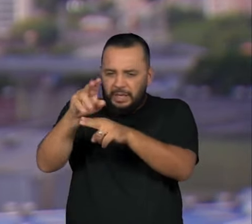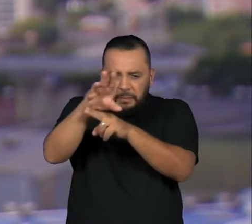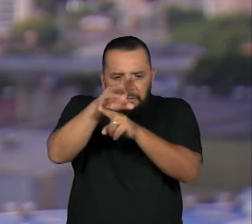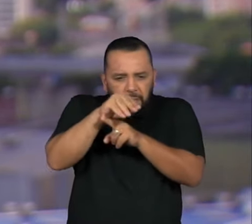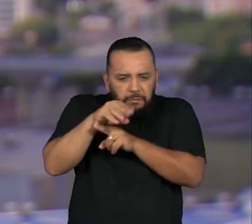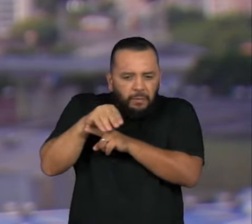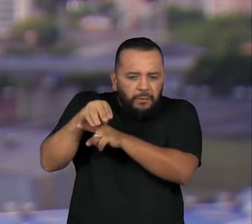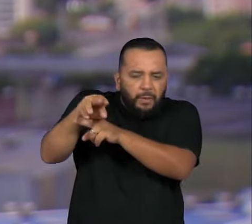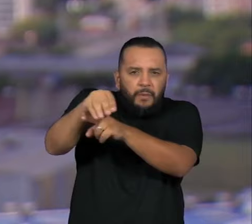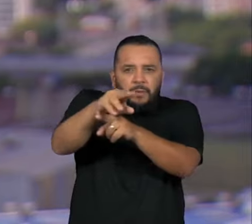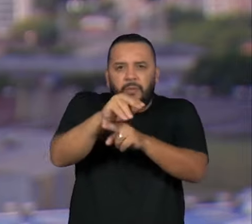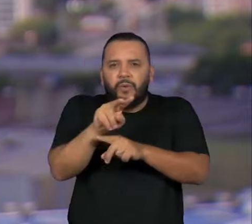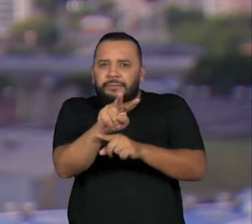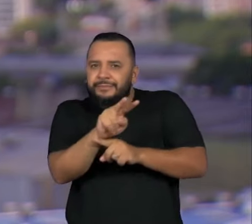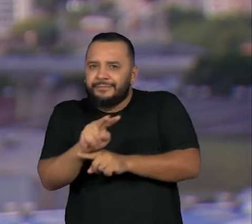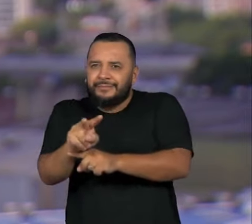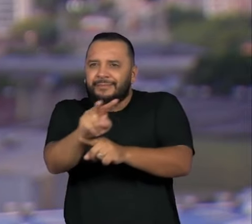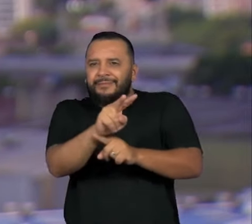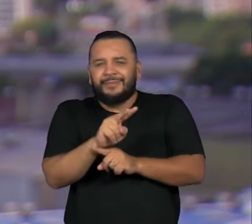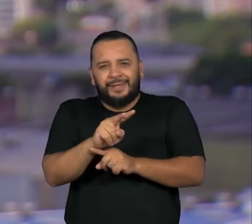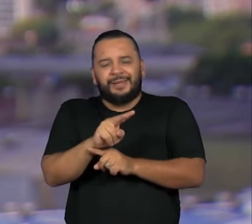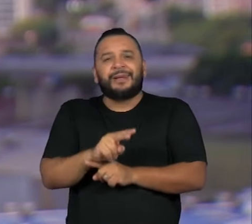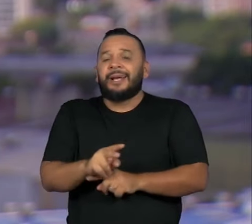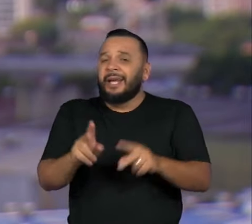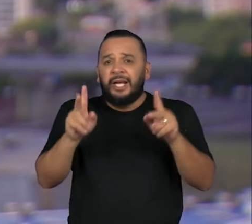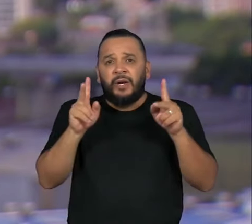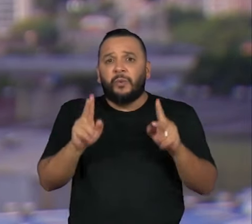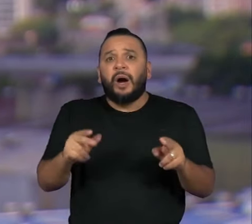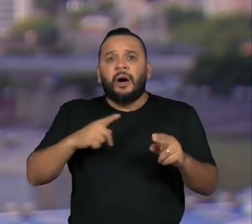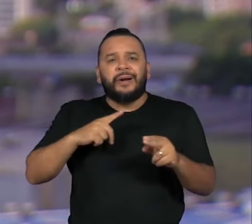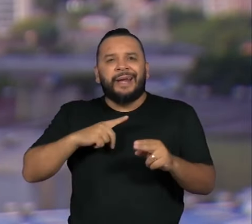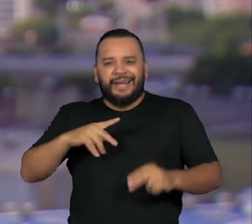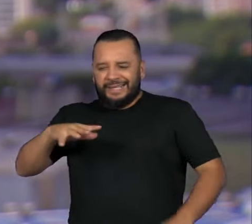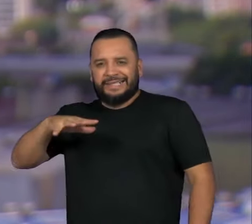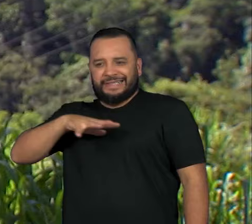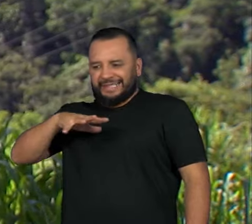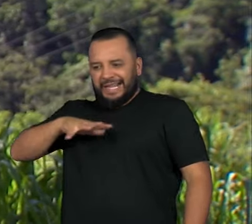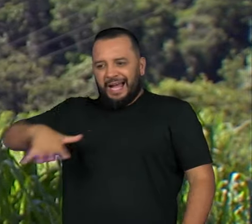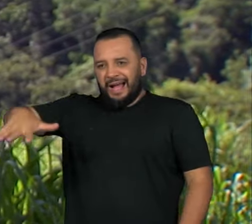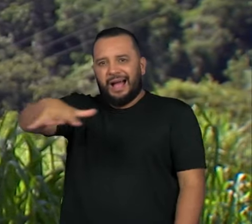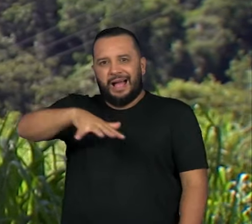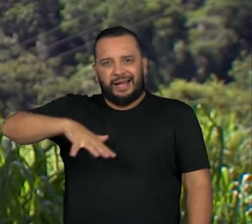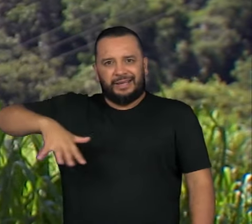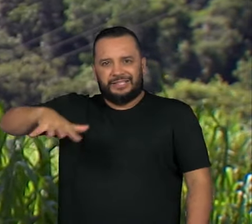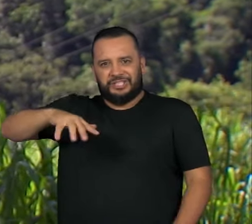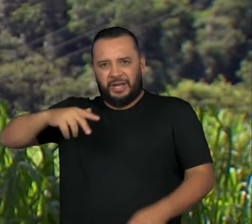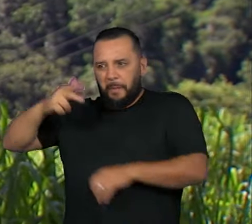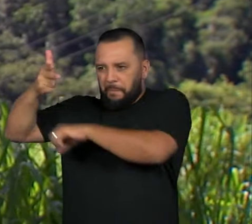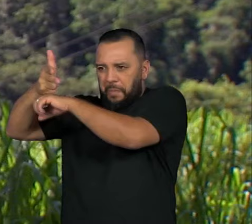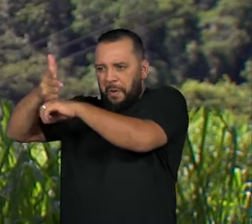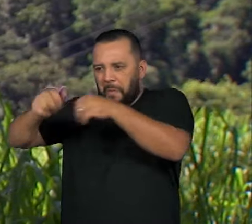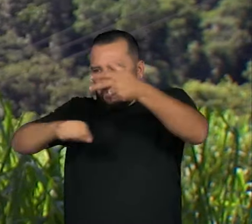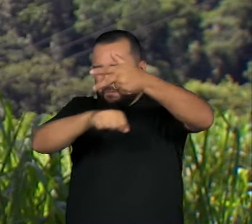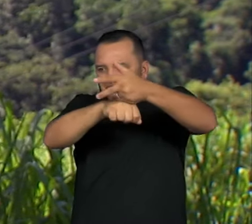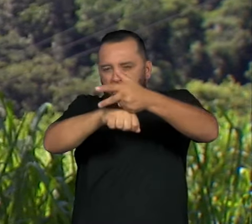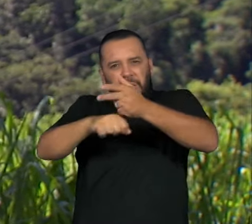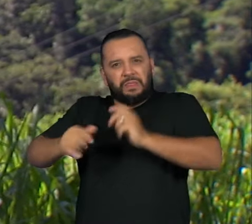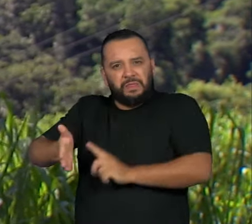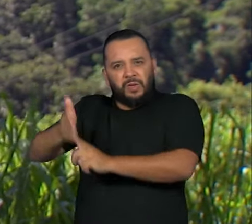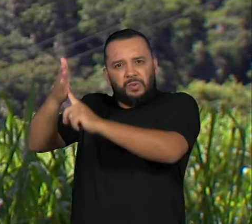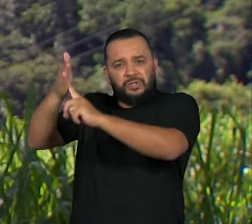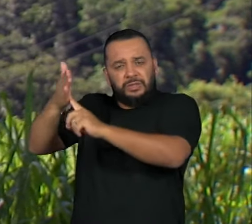A ideia é que, assim como nas Smart Cities, as cidades inteligentes, sejam utilizadas na